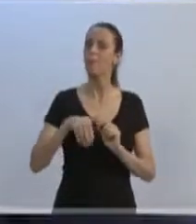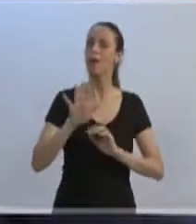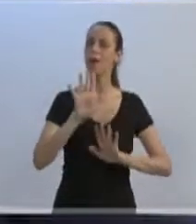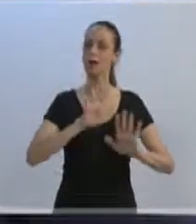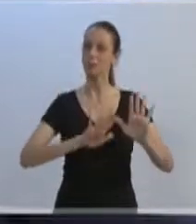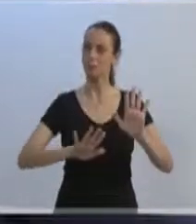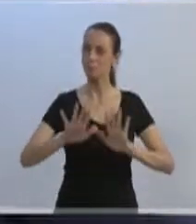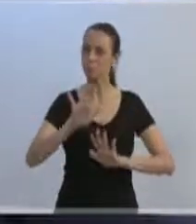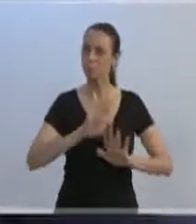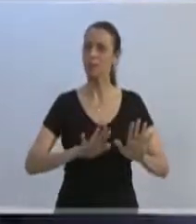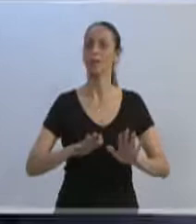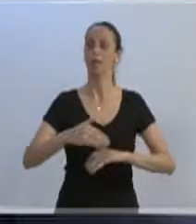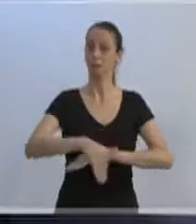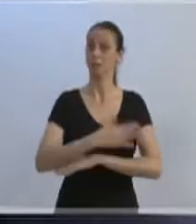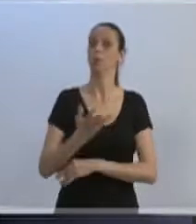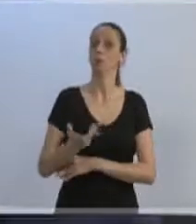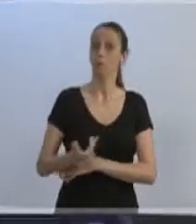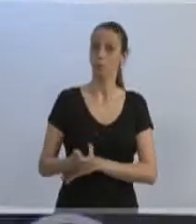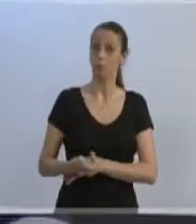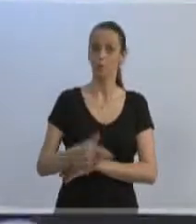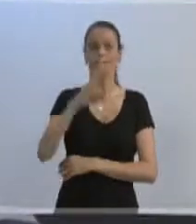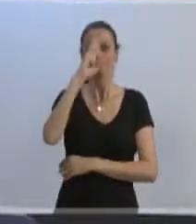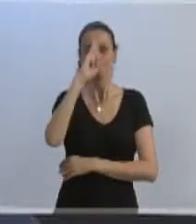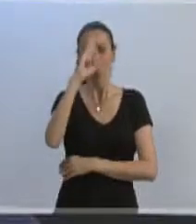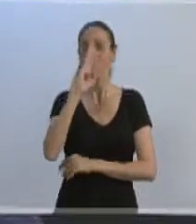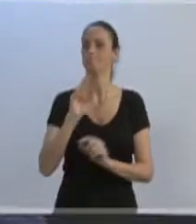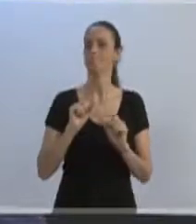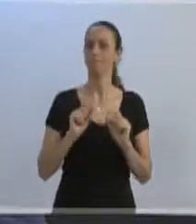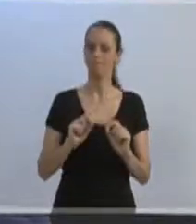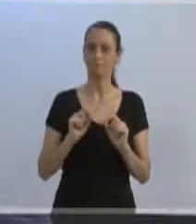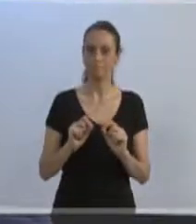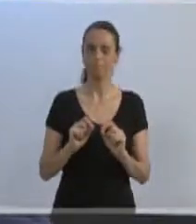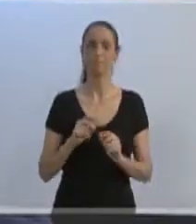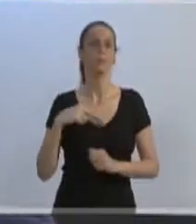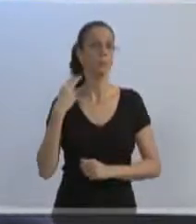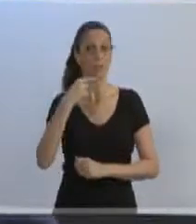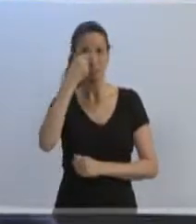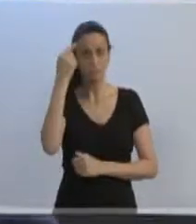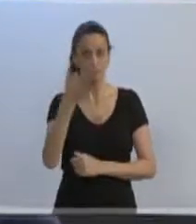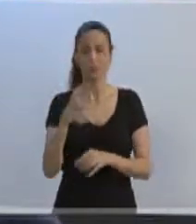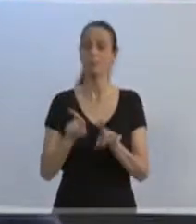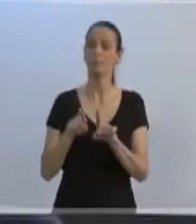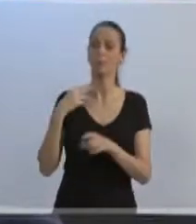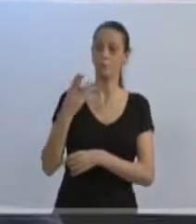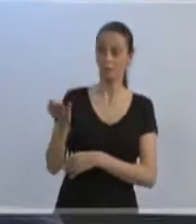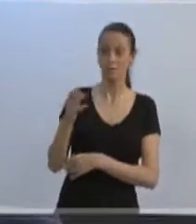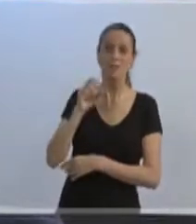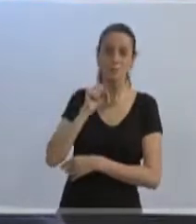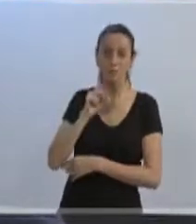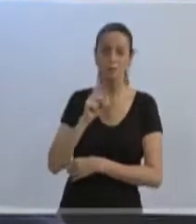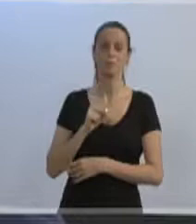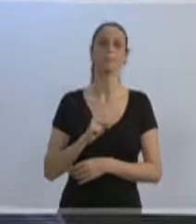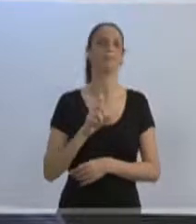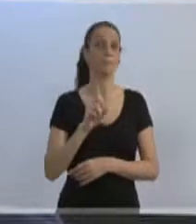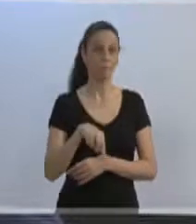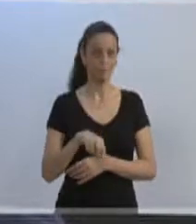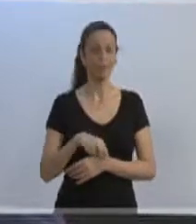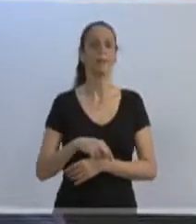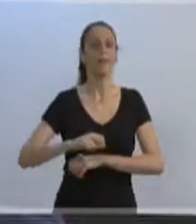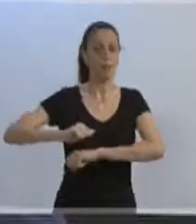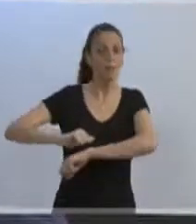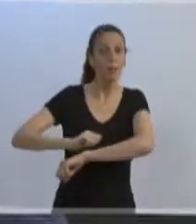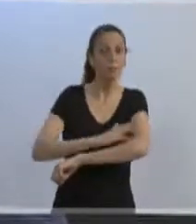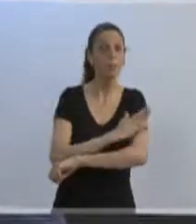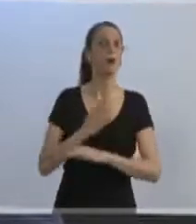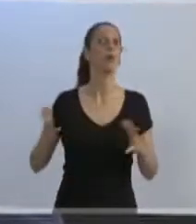pra nossa via expressa principalmente vereador ito vereador se vos irmã na qualidade do asfalto que